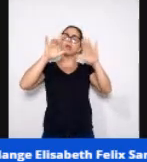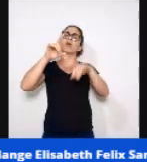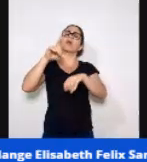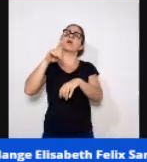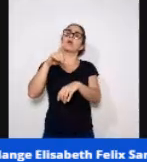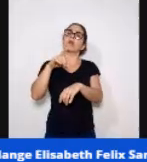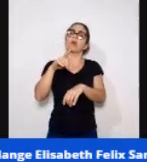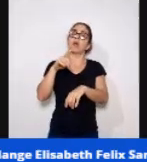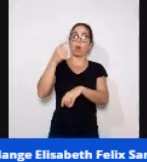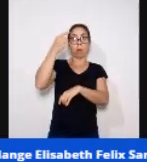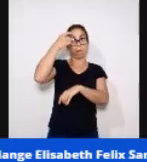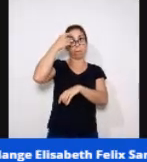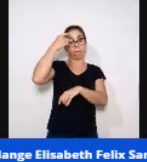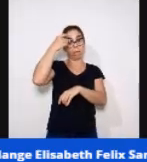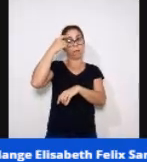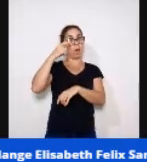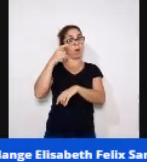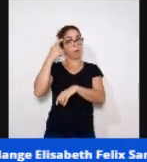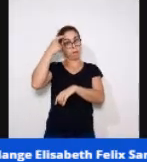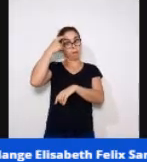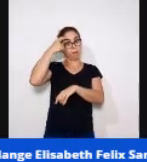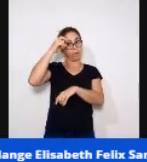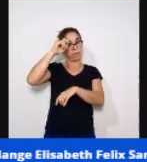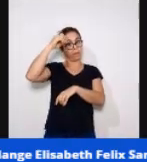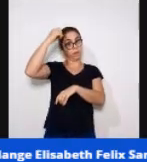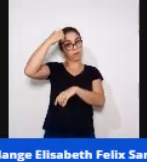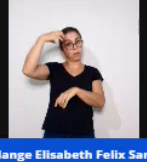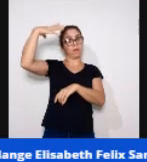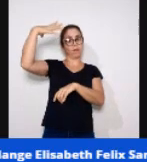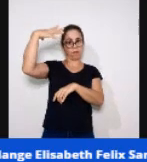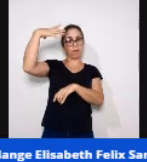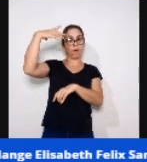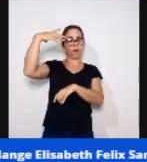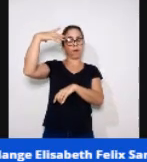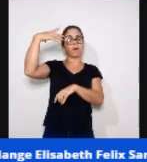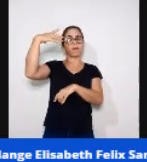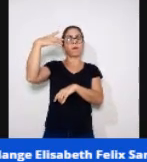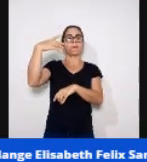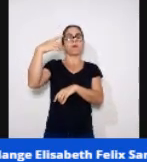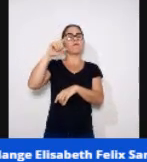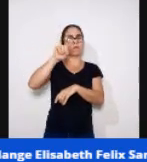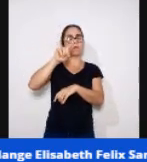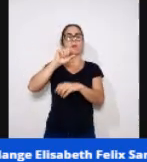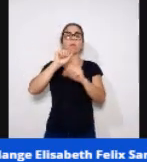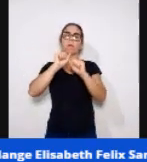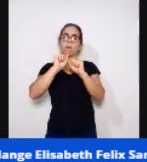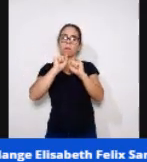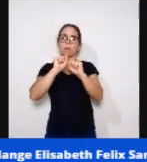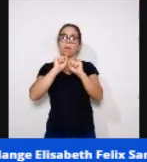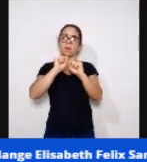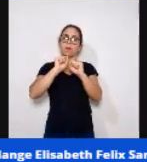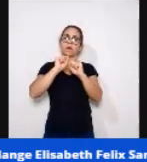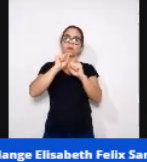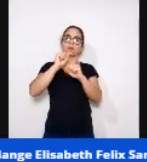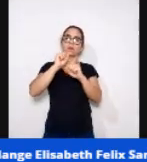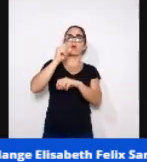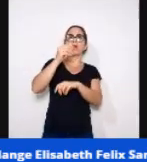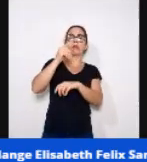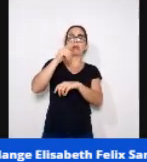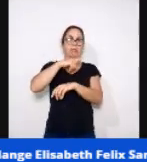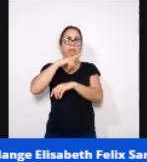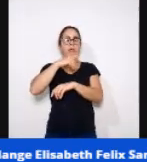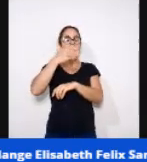uma ideia, uma forma de pensar, e eu sei que vocês, e de repente pode ser aí uma ideia até melhor do que essa que nós